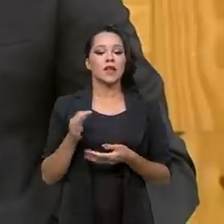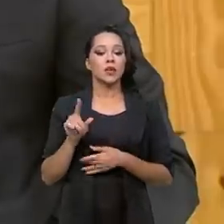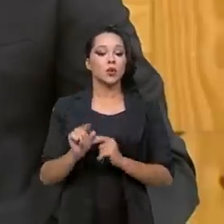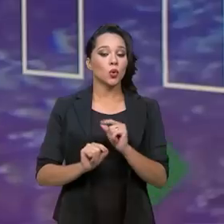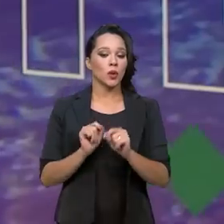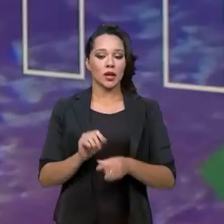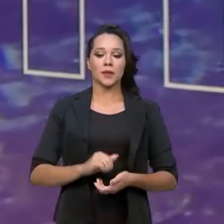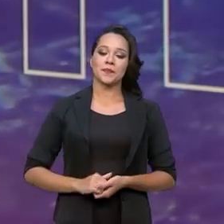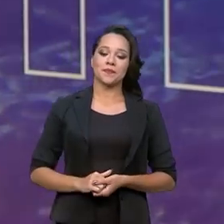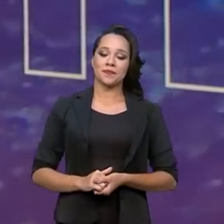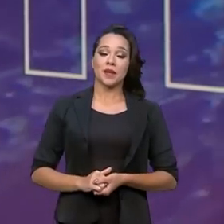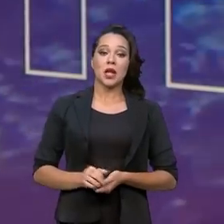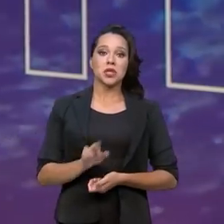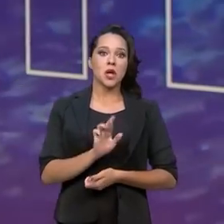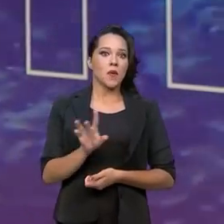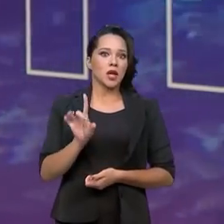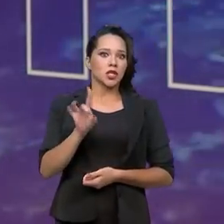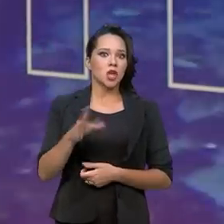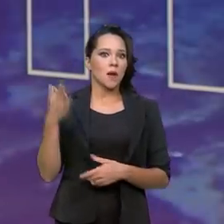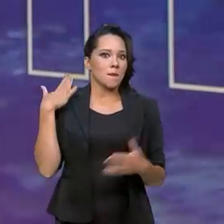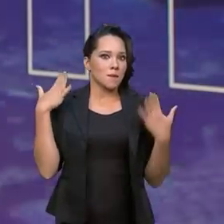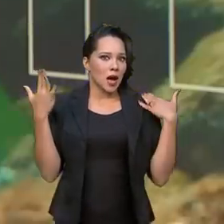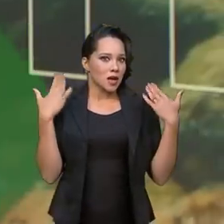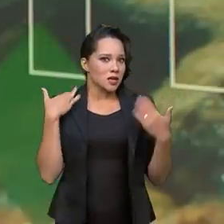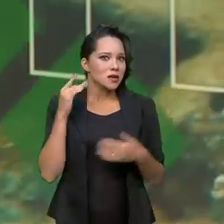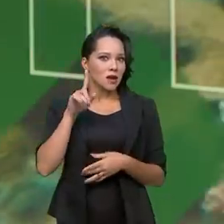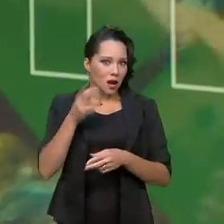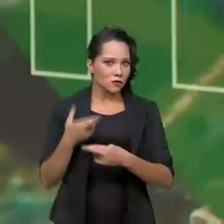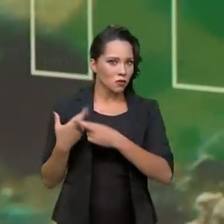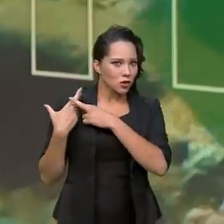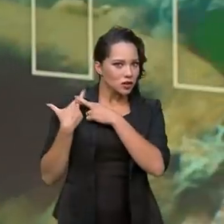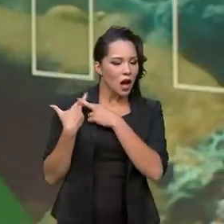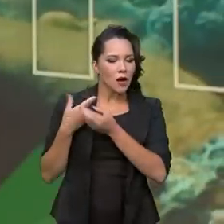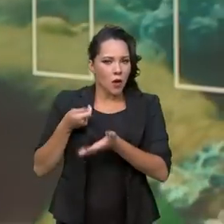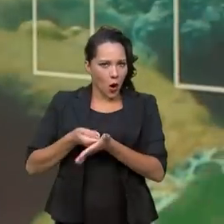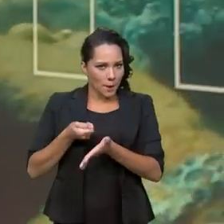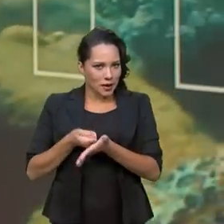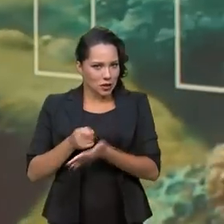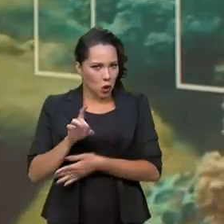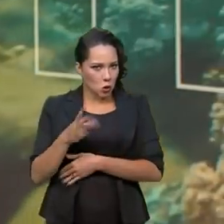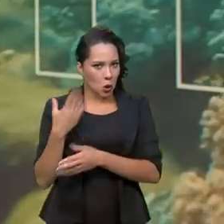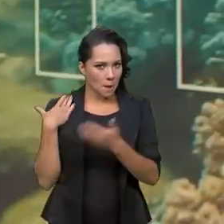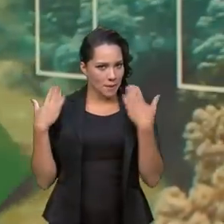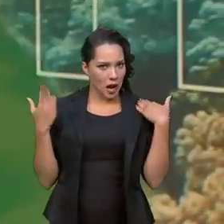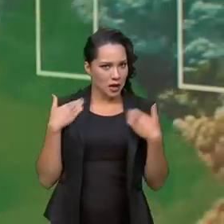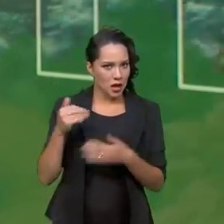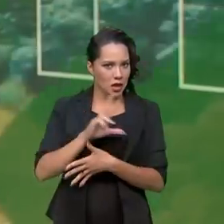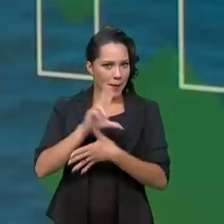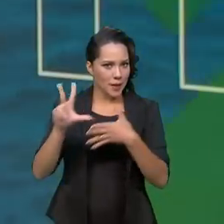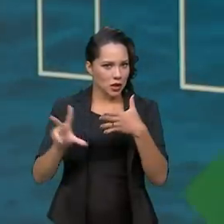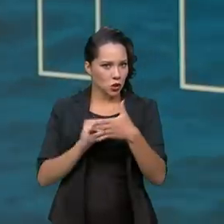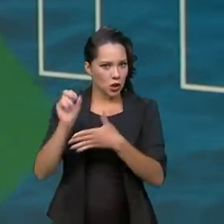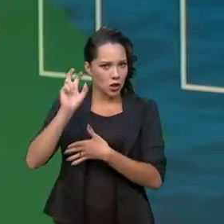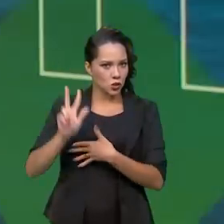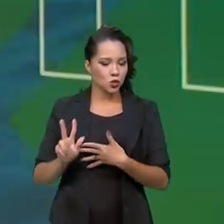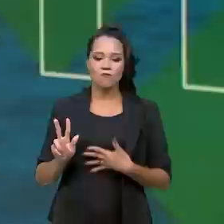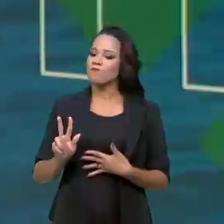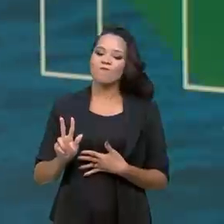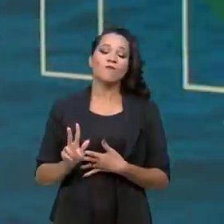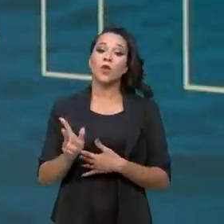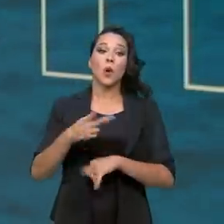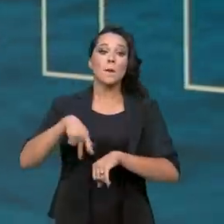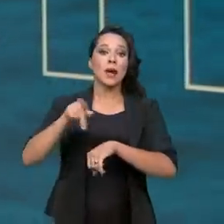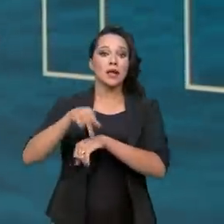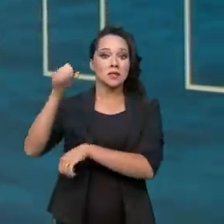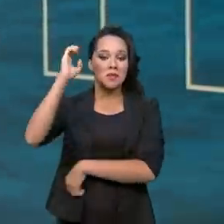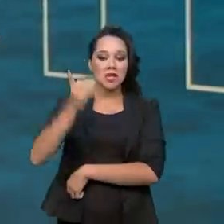quê? Não é somente a Marinha que tem responsabilidades e obrigações na Amazônia Azul. Na verdade, o Estado